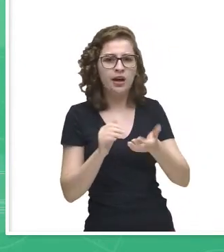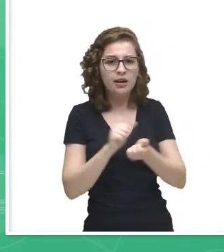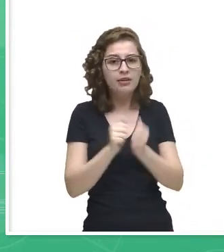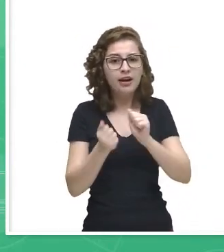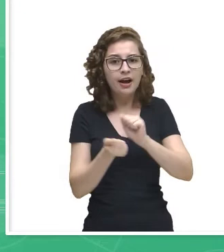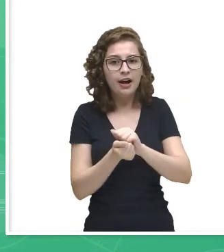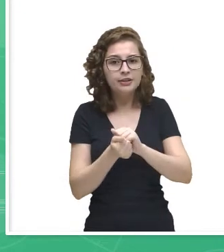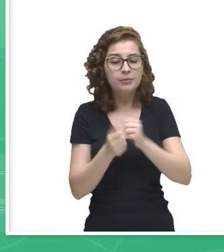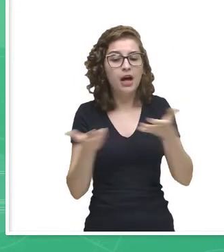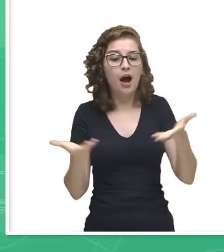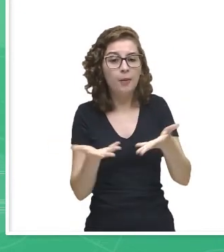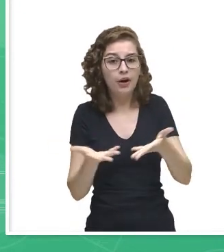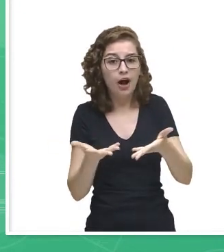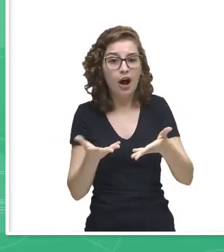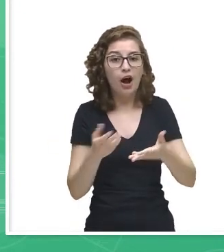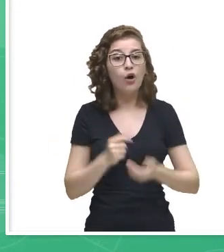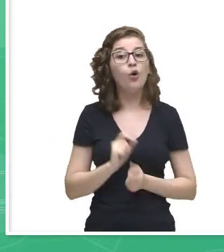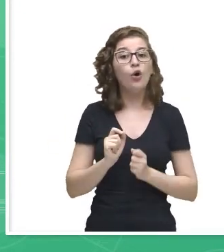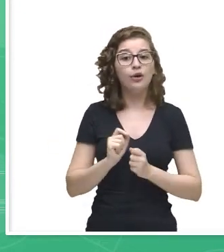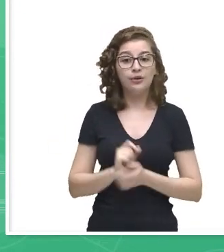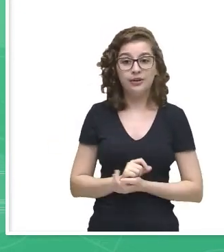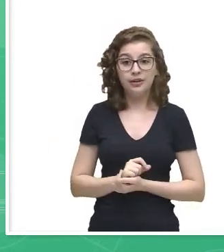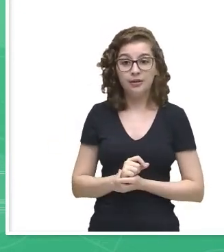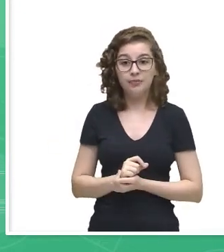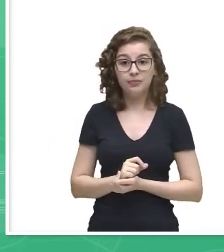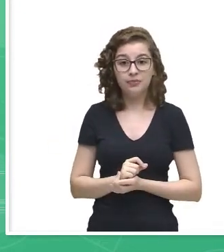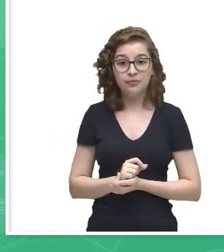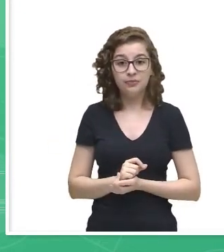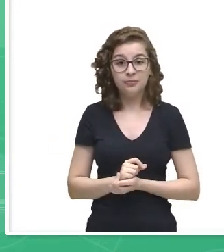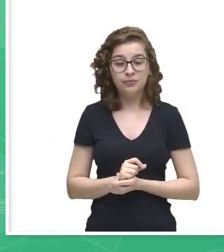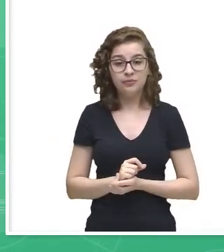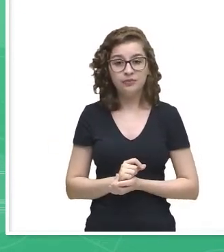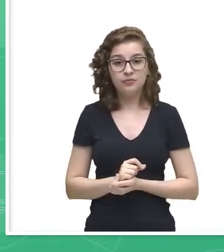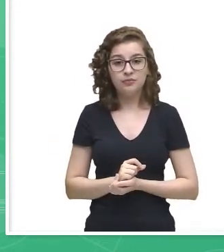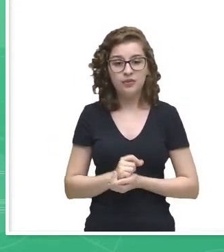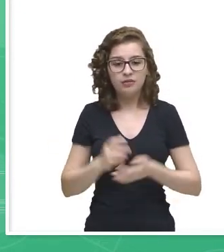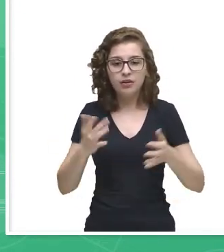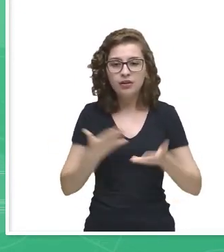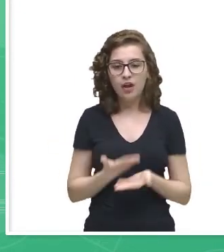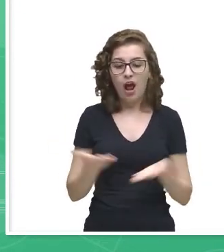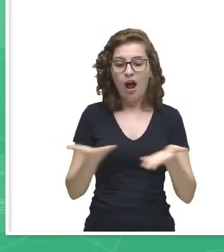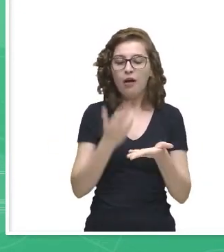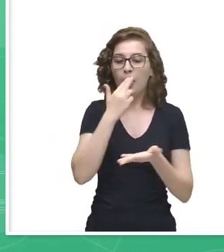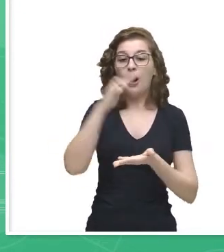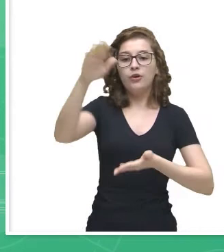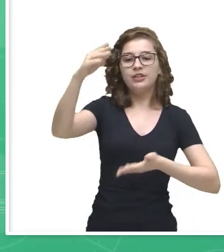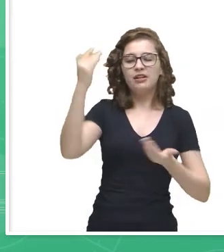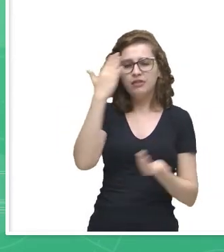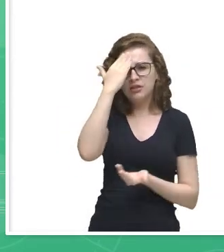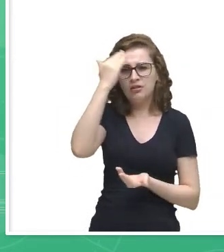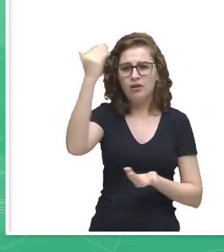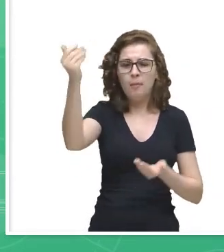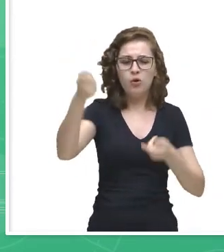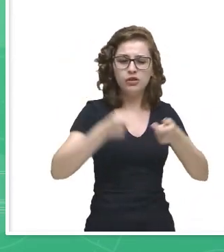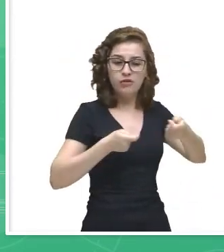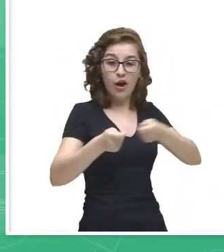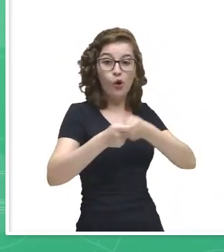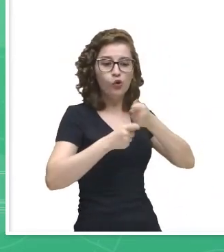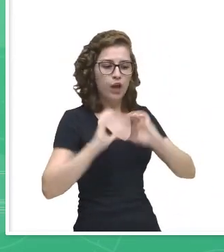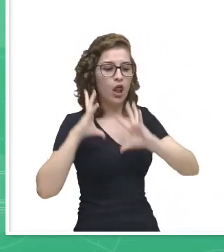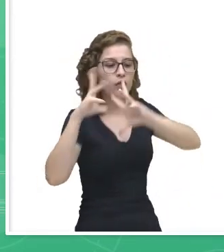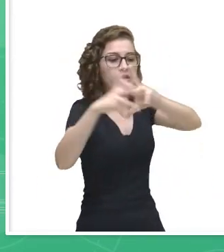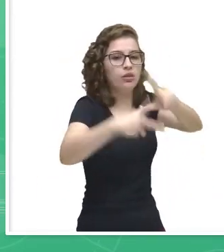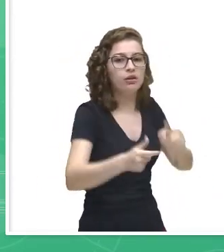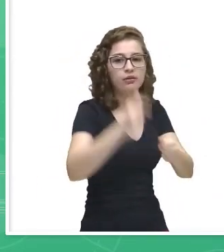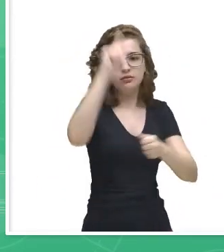num grande caldo ali para que ele possa crescer e acabar dominando toda a Alemanha. Hitler, que é,